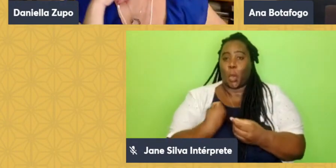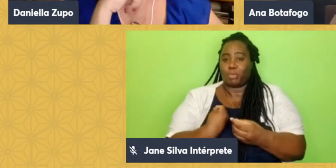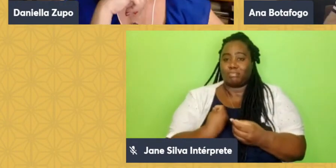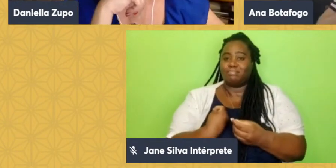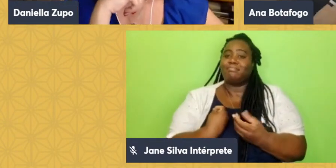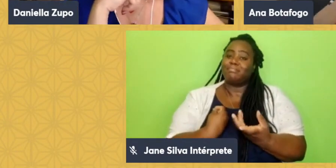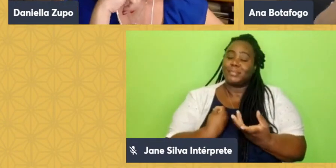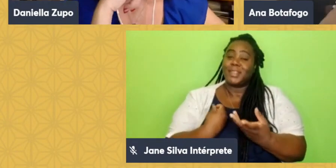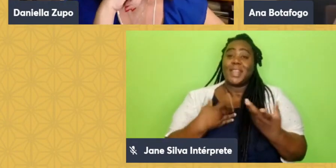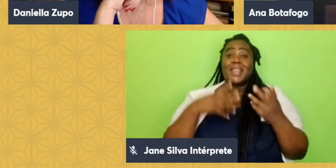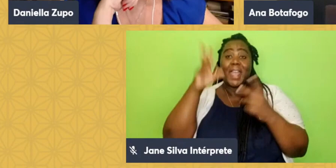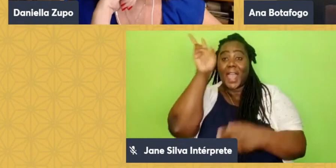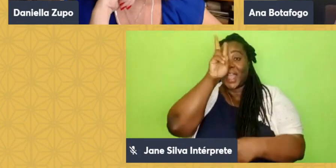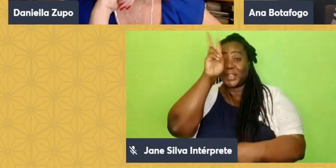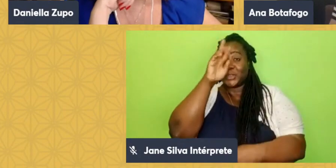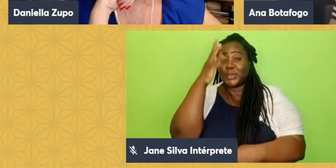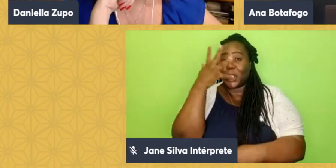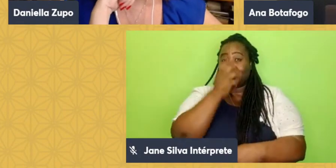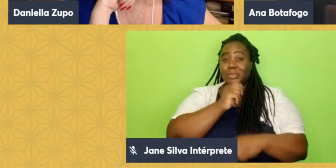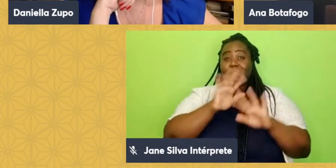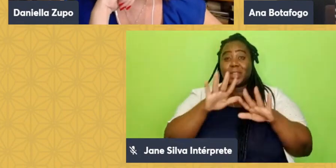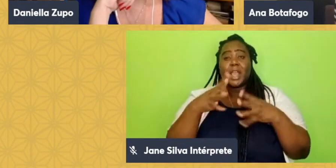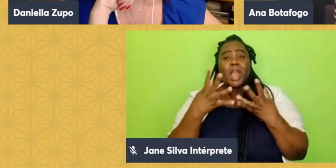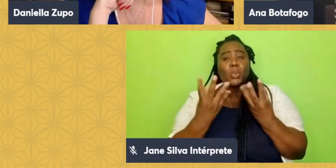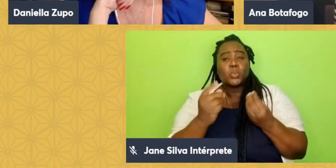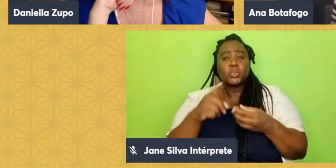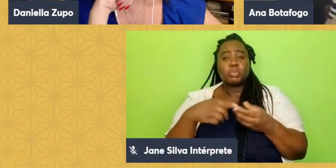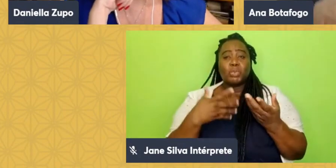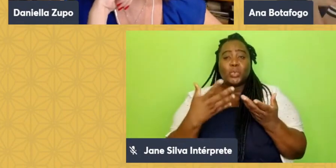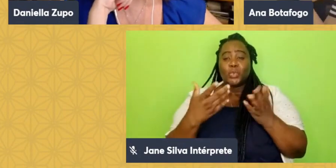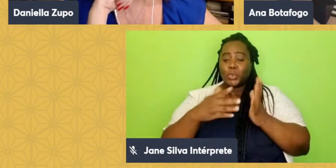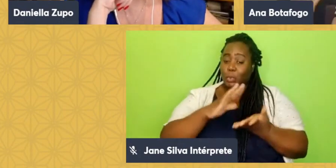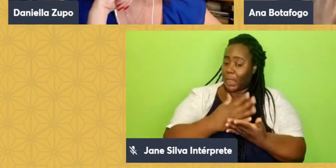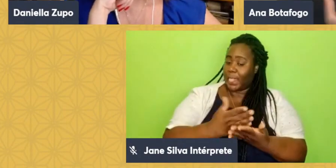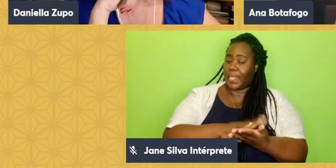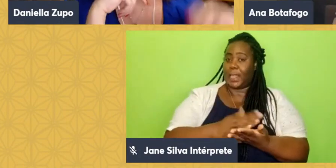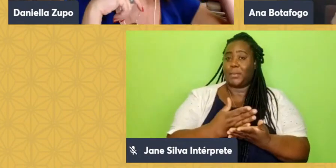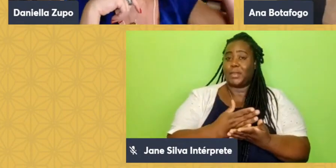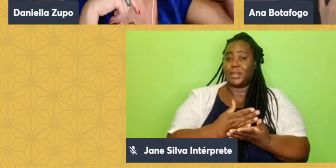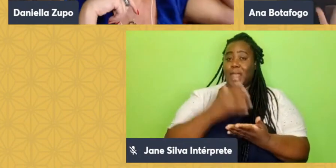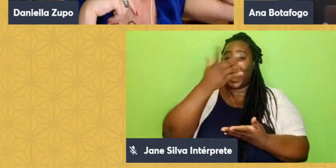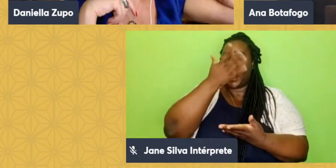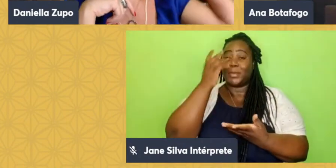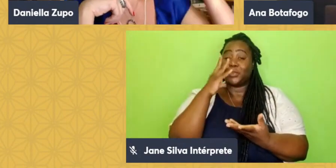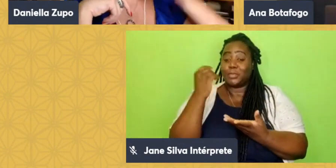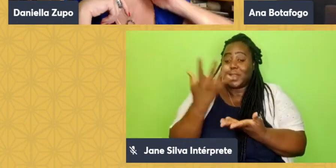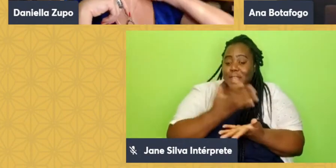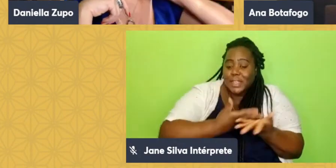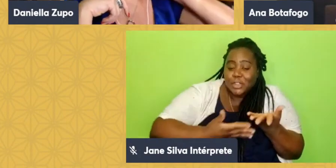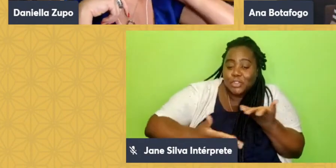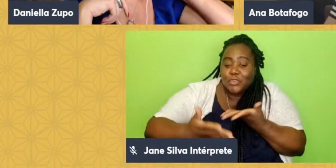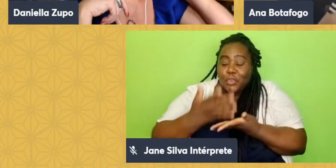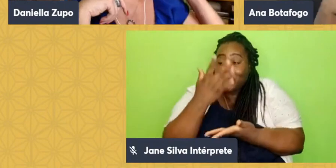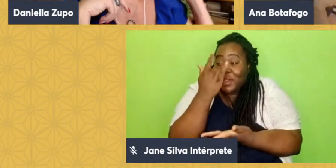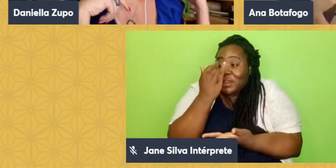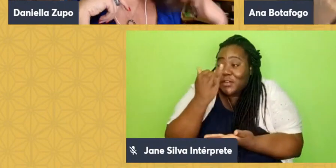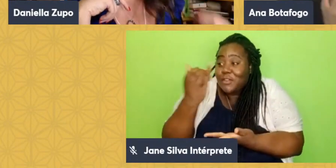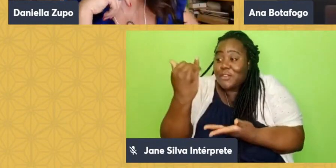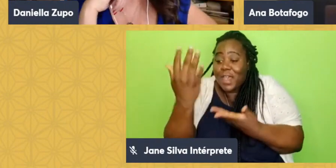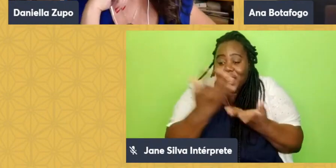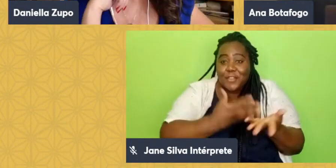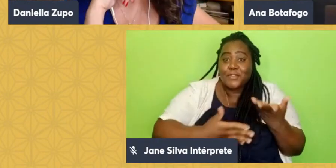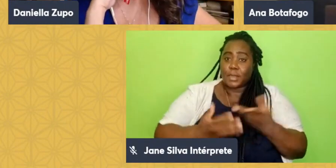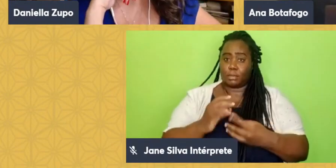história é linda e é muito muita interpretação o público vai se envolvendo com a sua interpretação